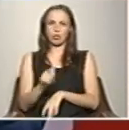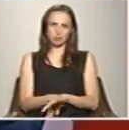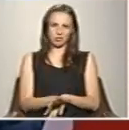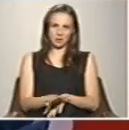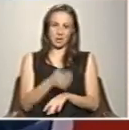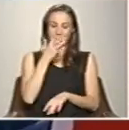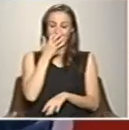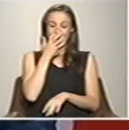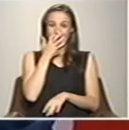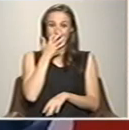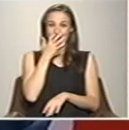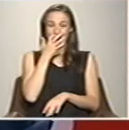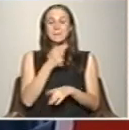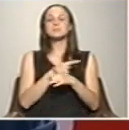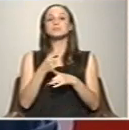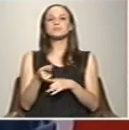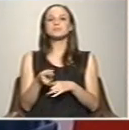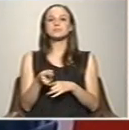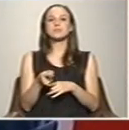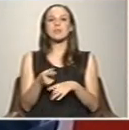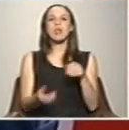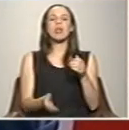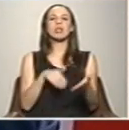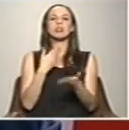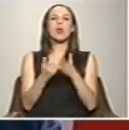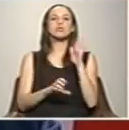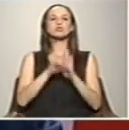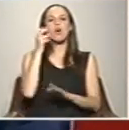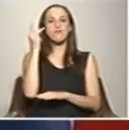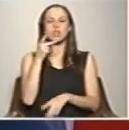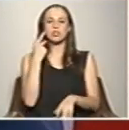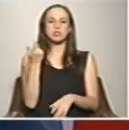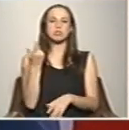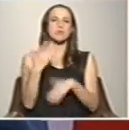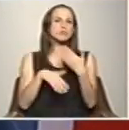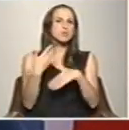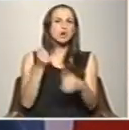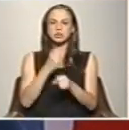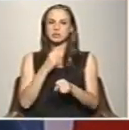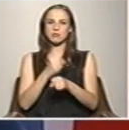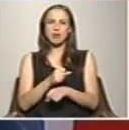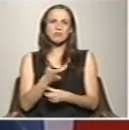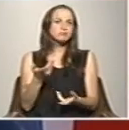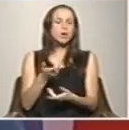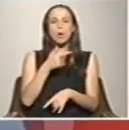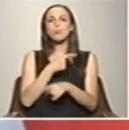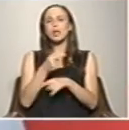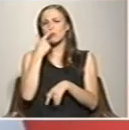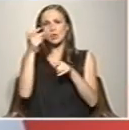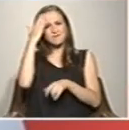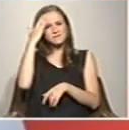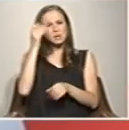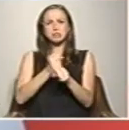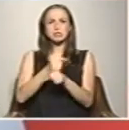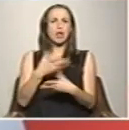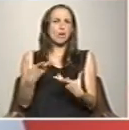não há alternativas para recriar condições de vida e de rendimento e de trabalho. E, portanto, é evidente... As pessoas que já não têm capacidade para responder. Isto fragilizou